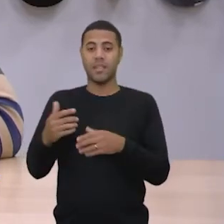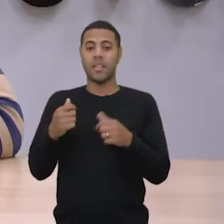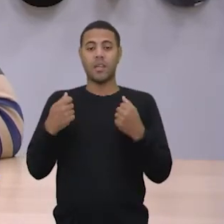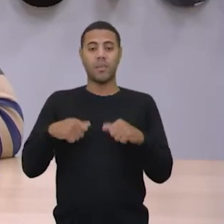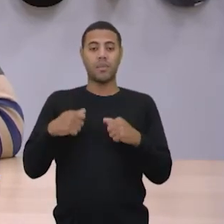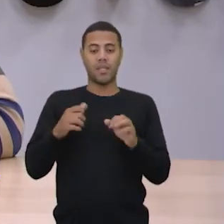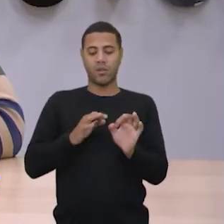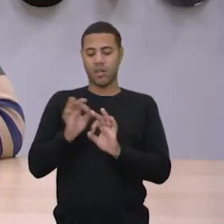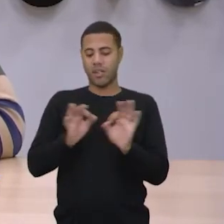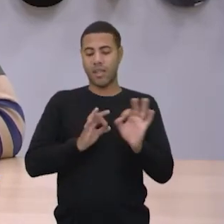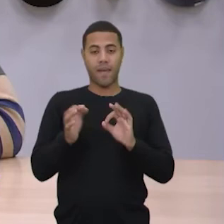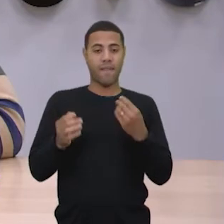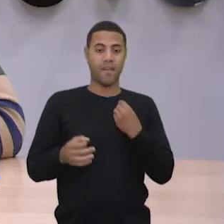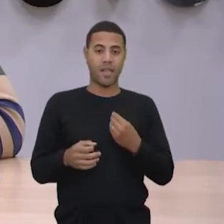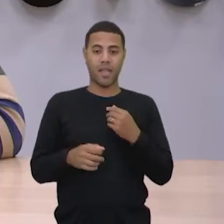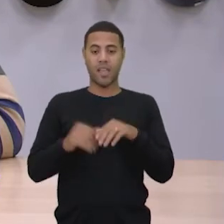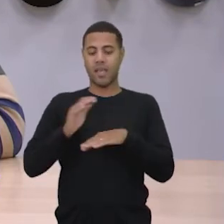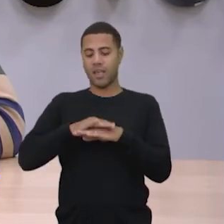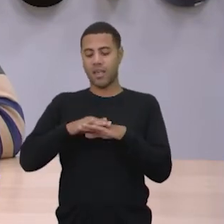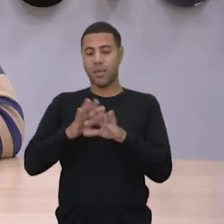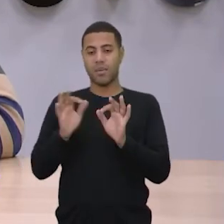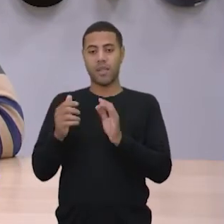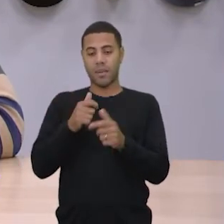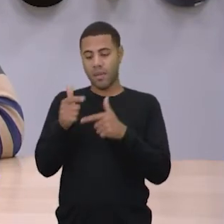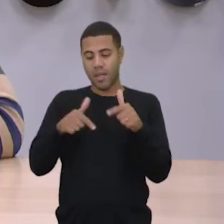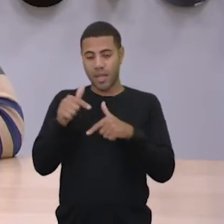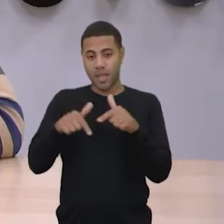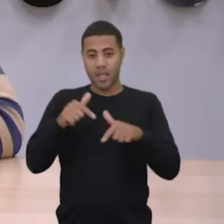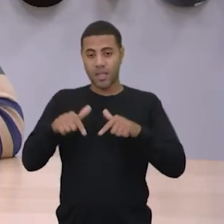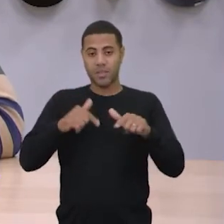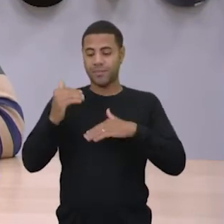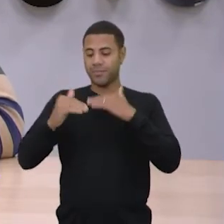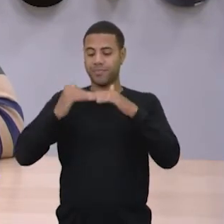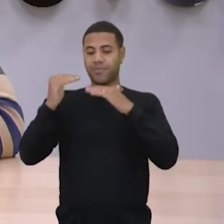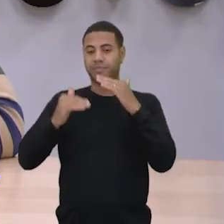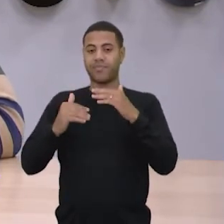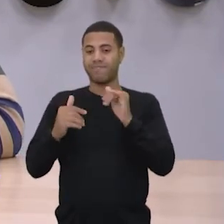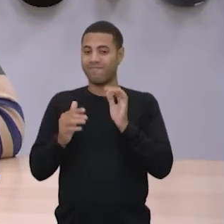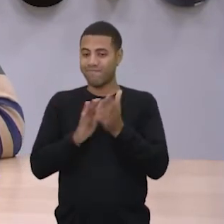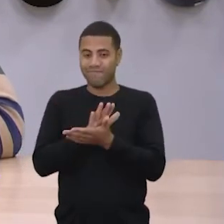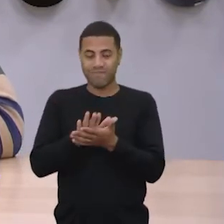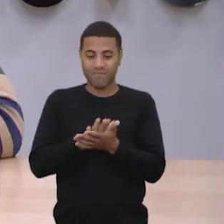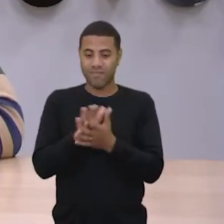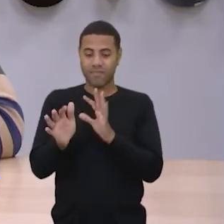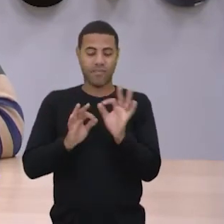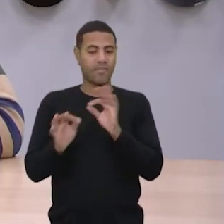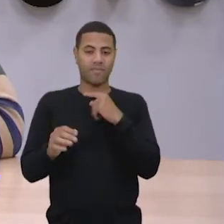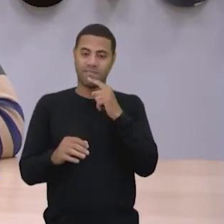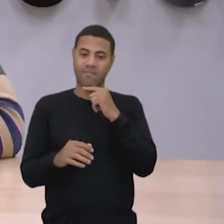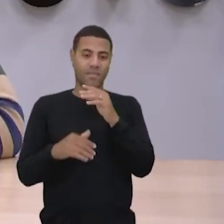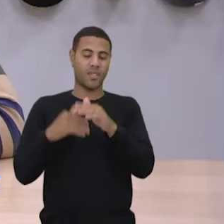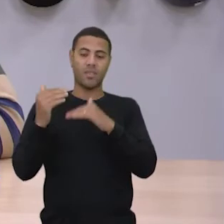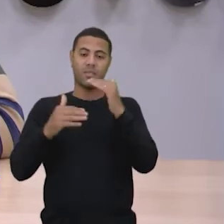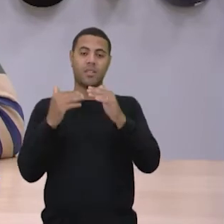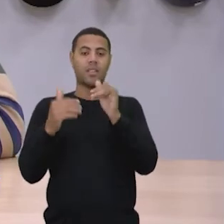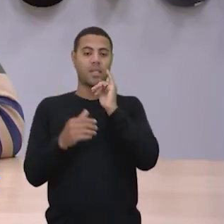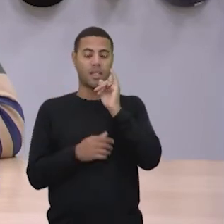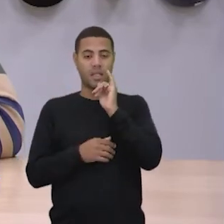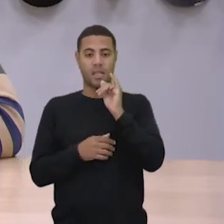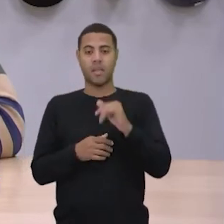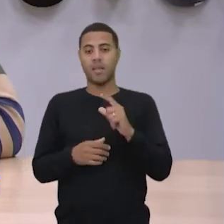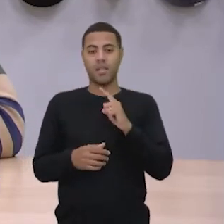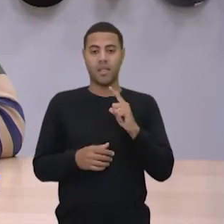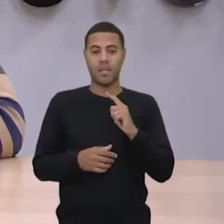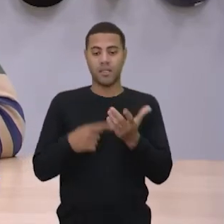uma organização no nosso trabalho, né, no nosso desenvolvimento, nós não conseguimos nos desenvolver. né? Por exemplo, eu